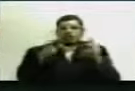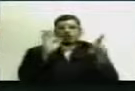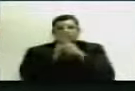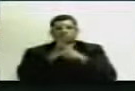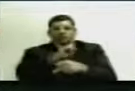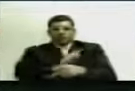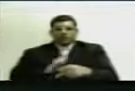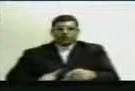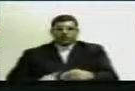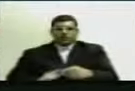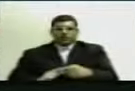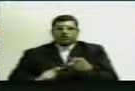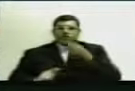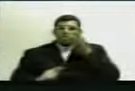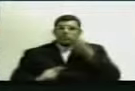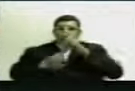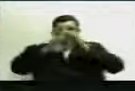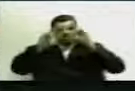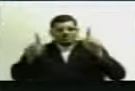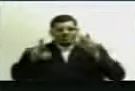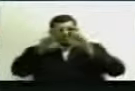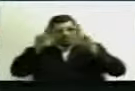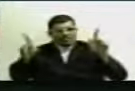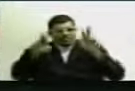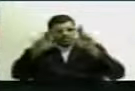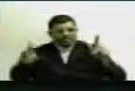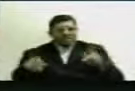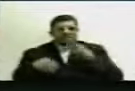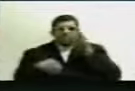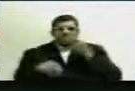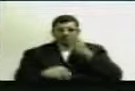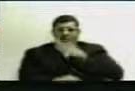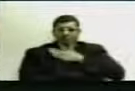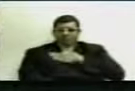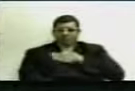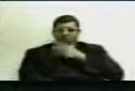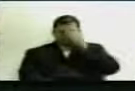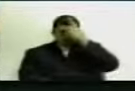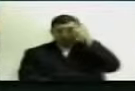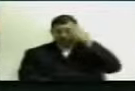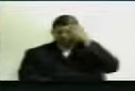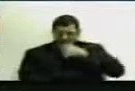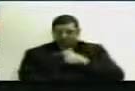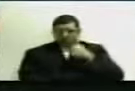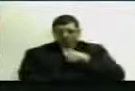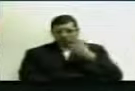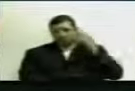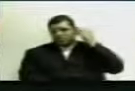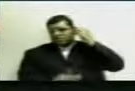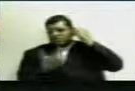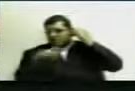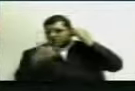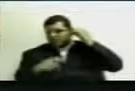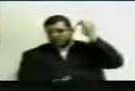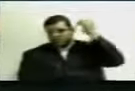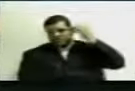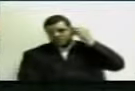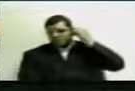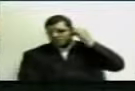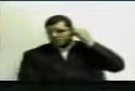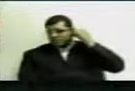próprio governador verbalizou várias vezes, e verbalizou a mim, pessoalmente, que não